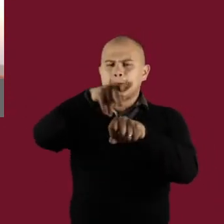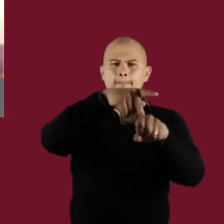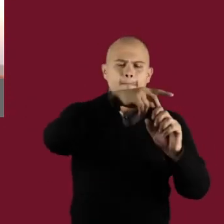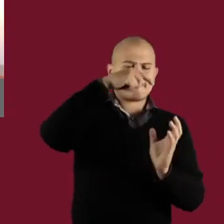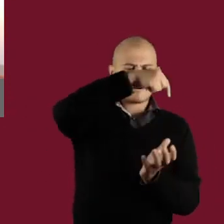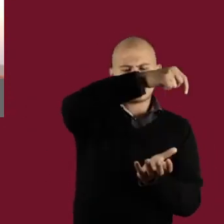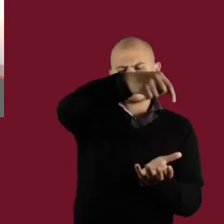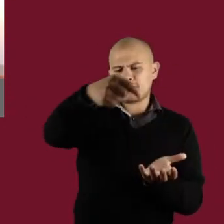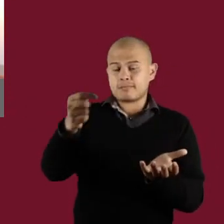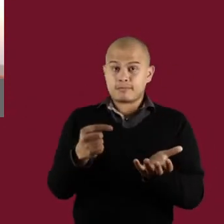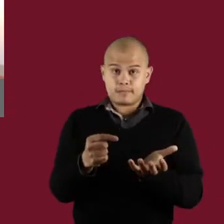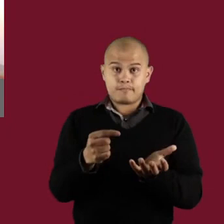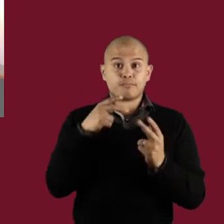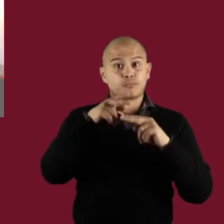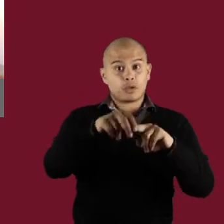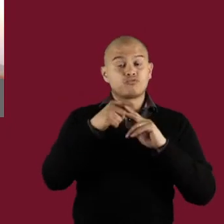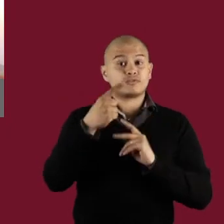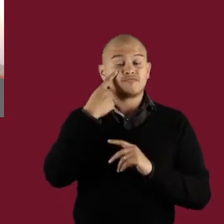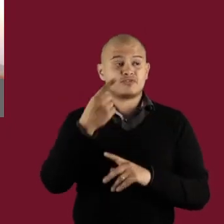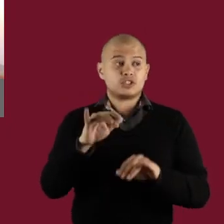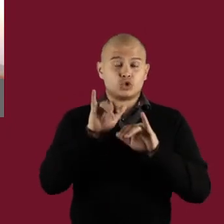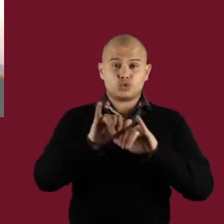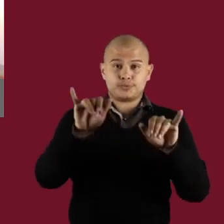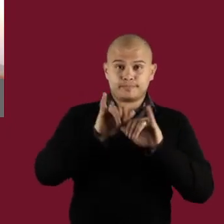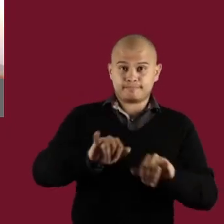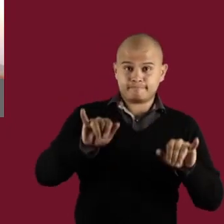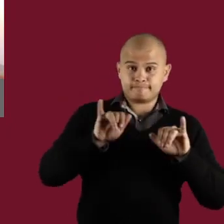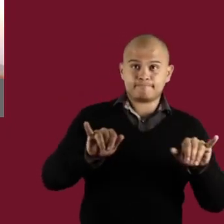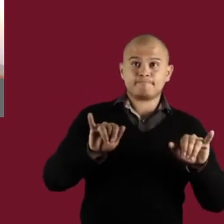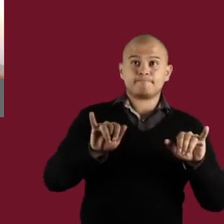as notícias, né? Agora, na ONU